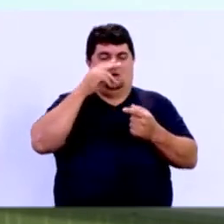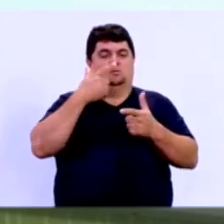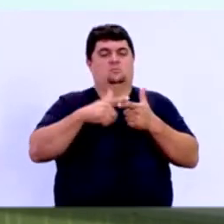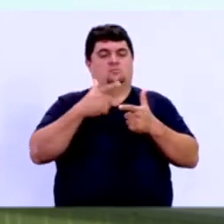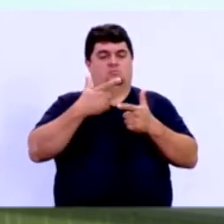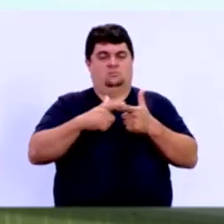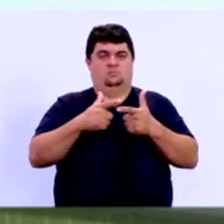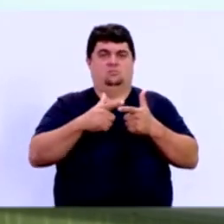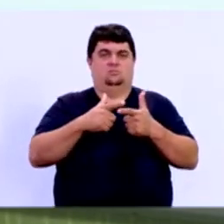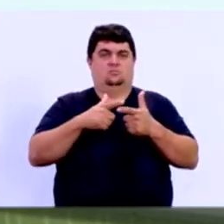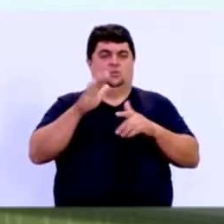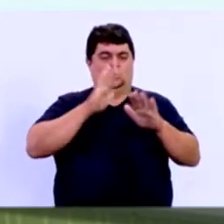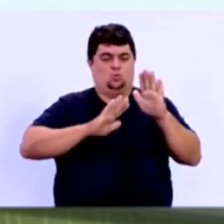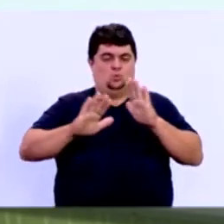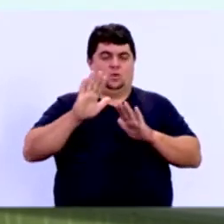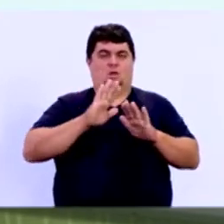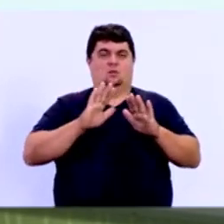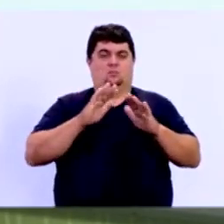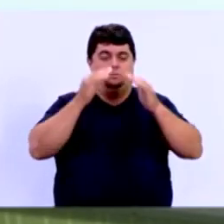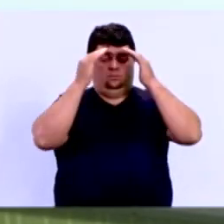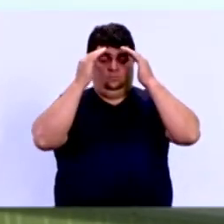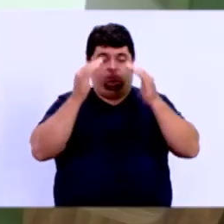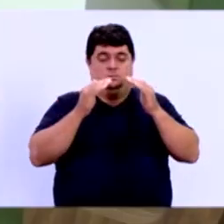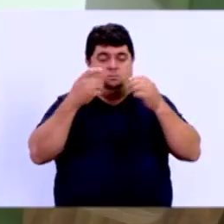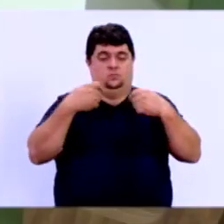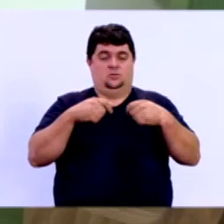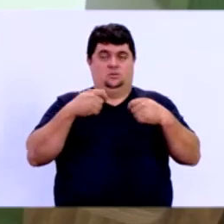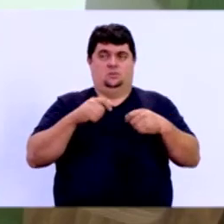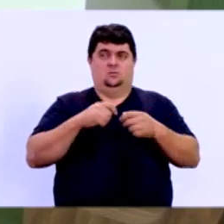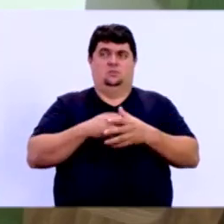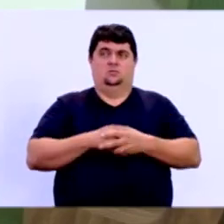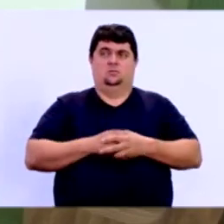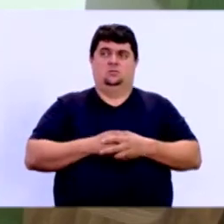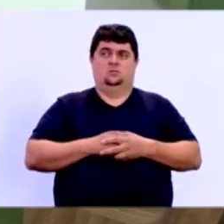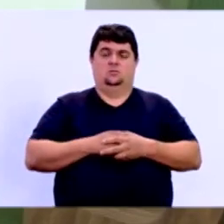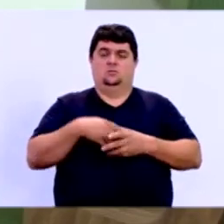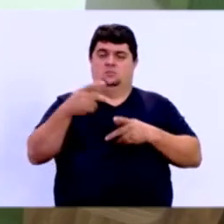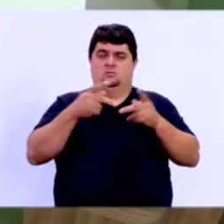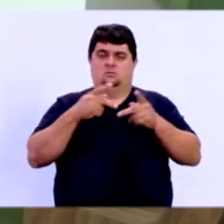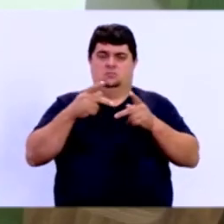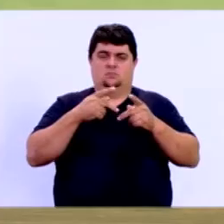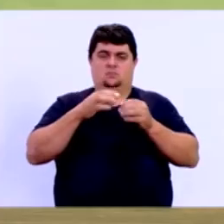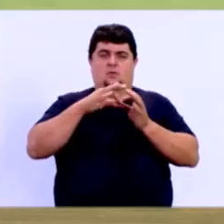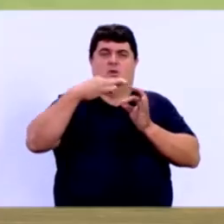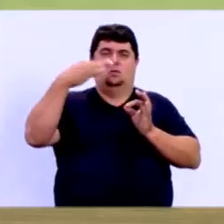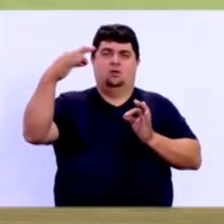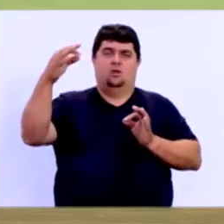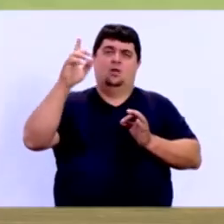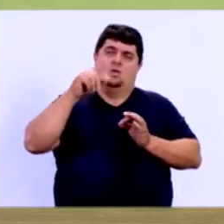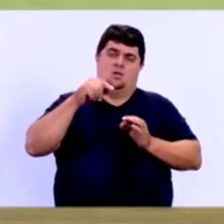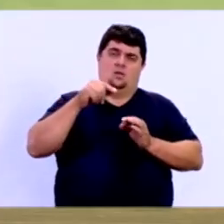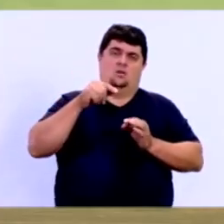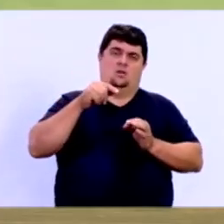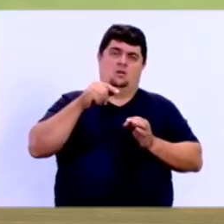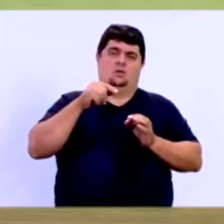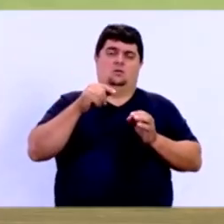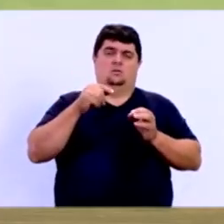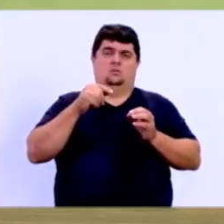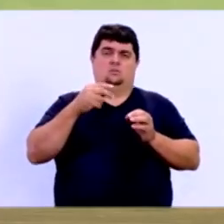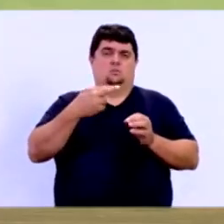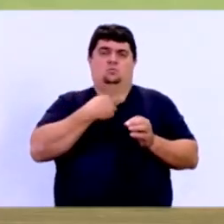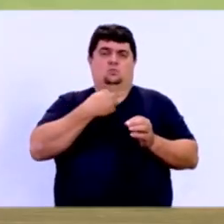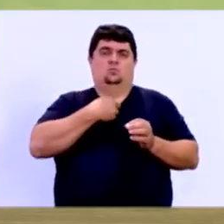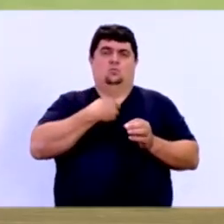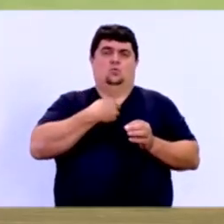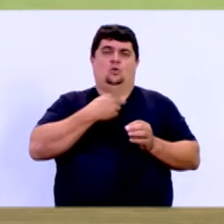Cuidado, atenção, né, professor Igor? Exatamente. A questão do planejamento a longo prazo é uma coisa, como já foi dito aqui, que não pode